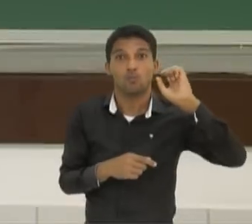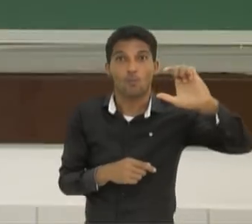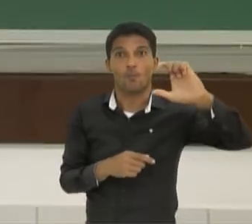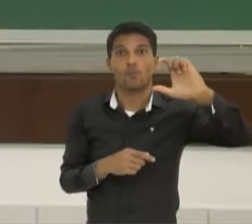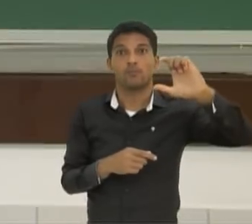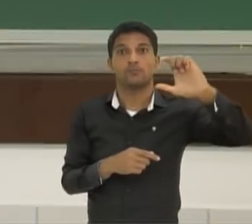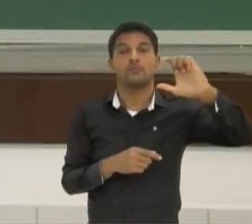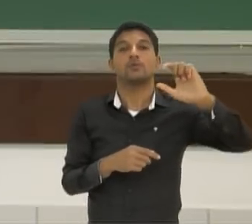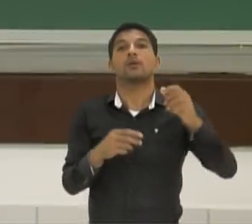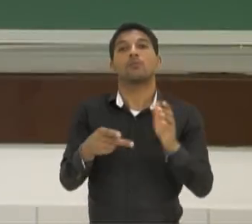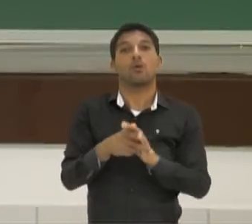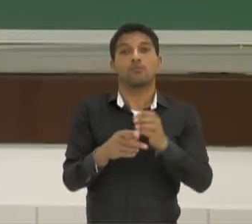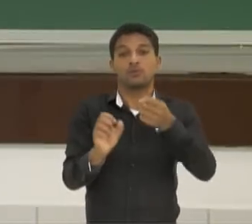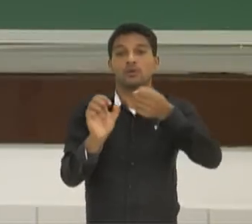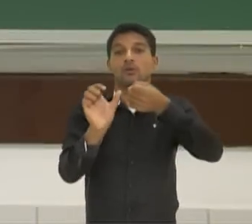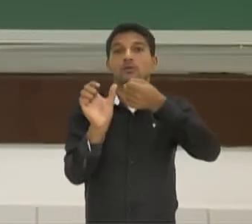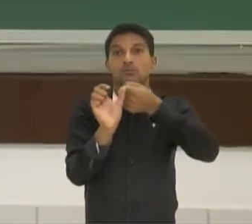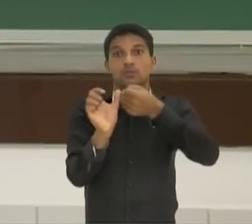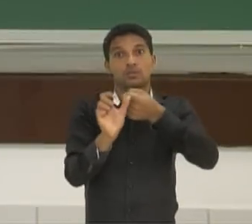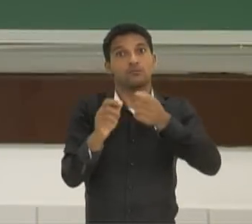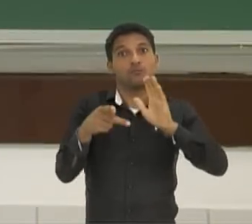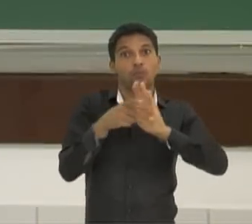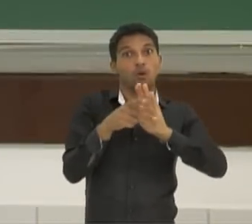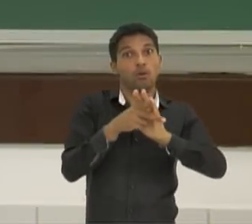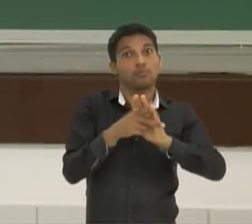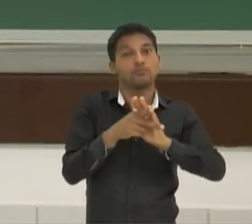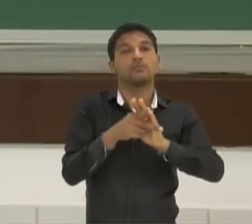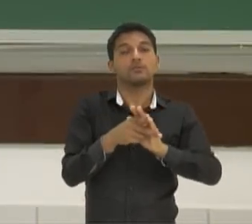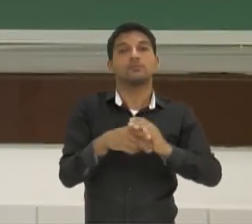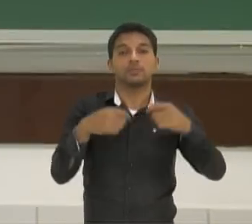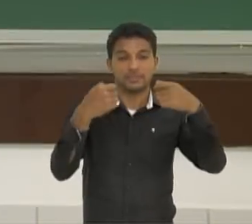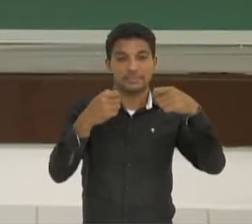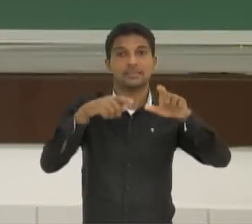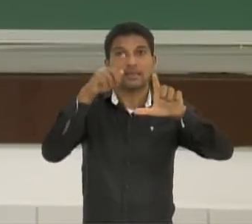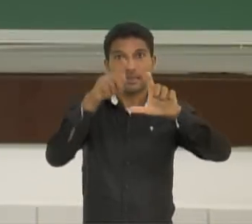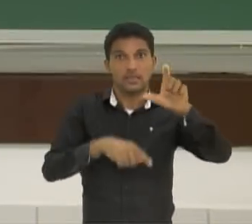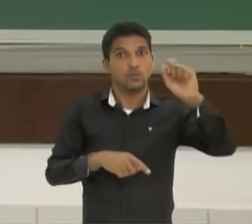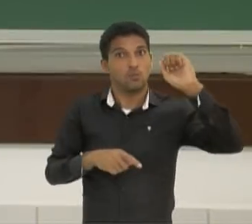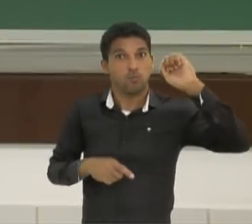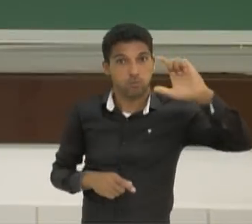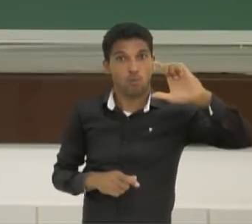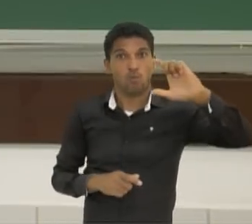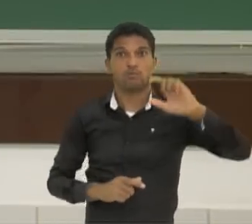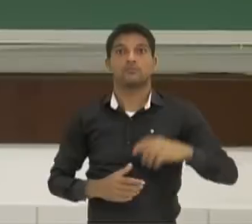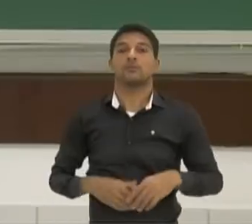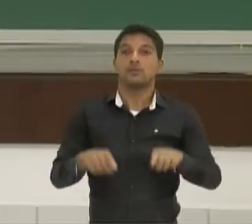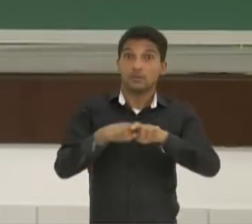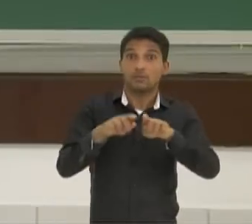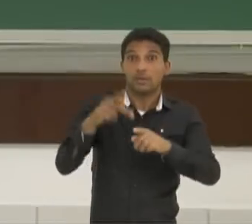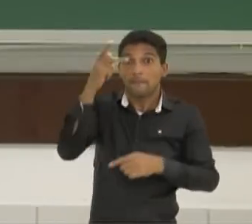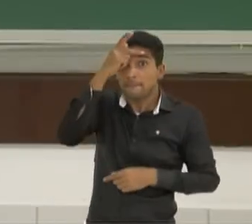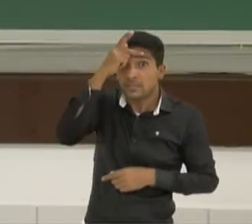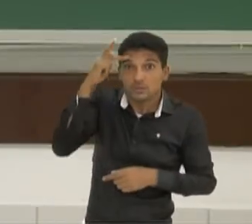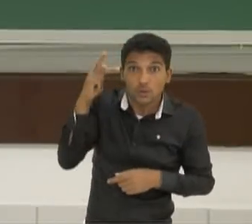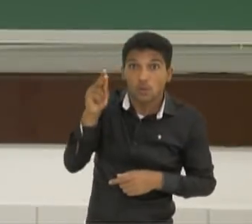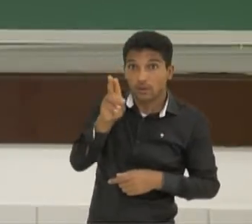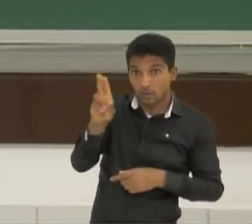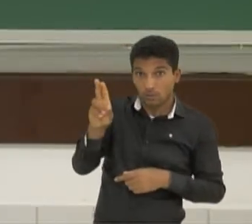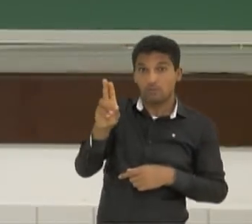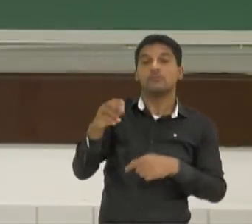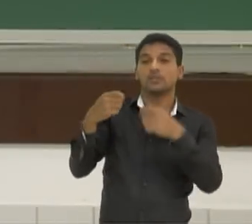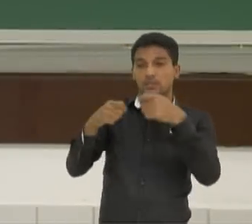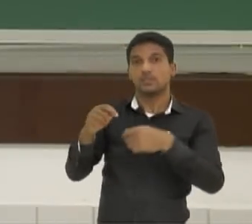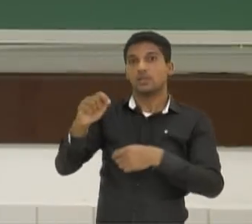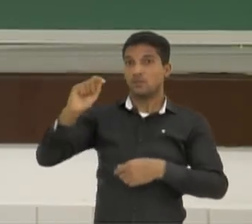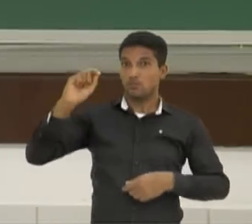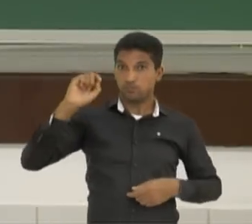proceder para escrever o nome das pessoas, né? O nome das pessoas são considerados substantivos próprios. Então, a primeira letra sempre